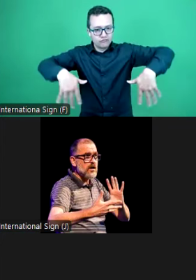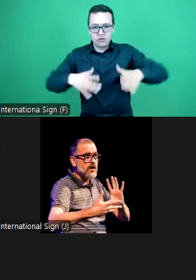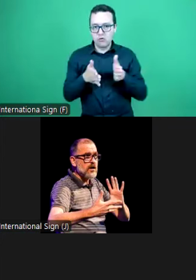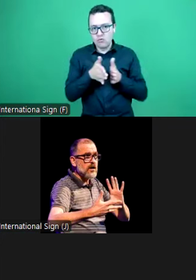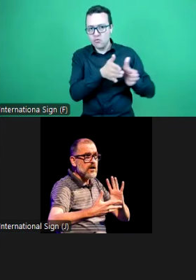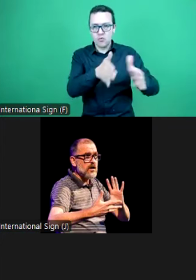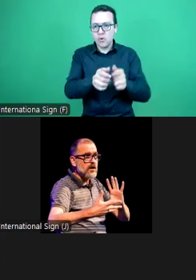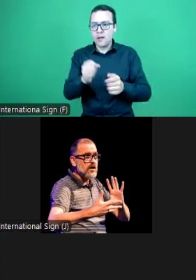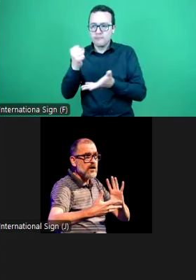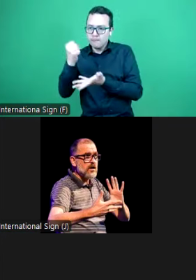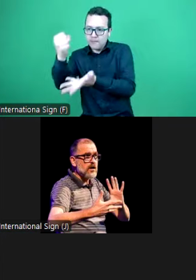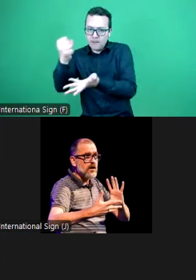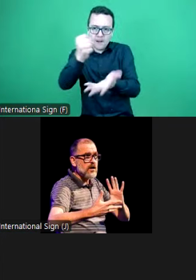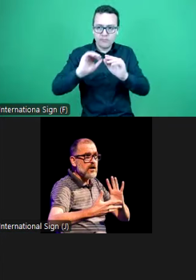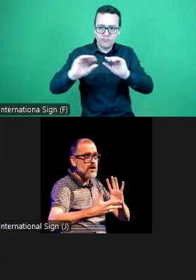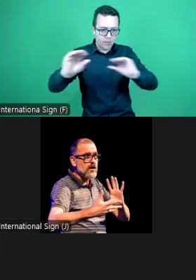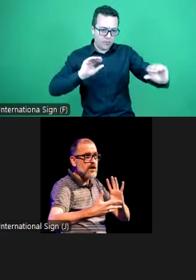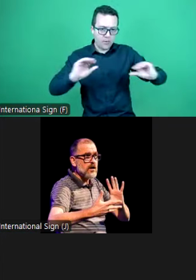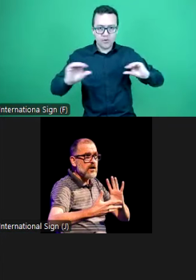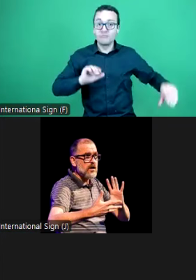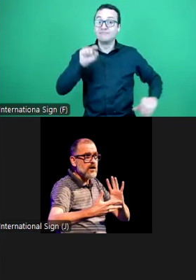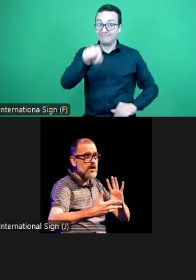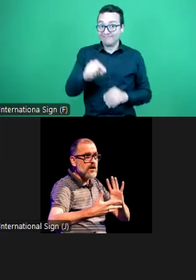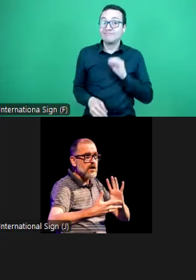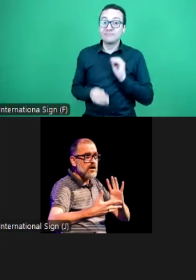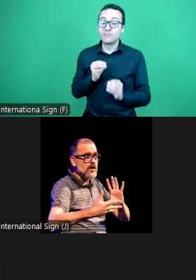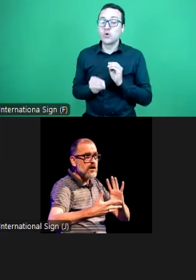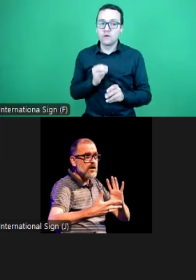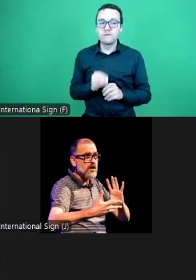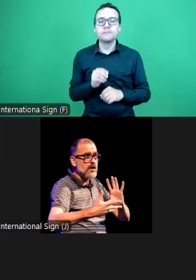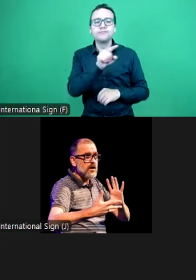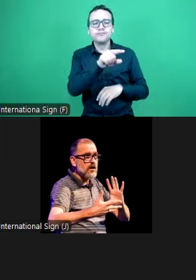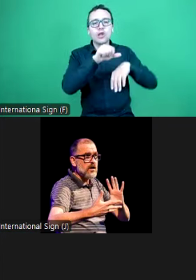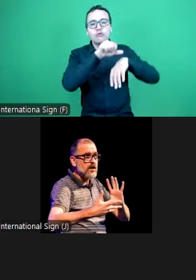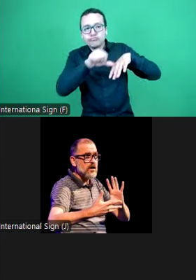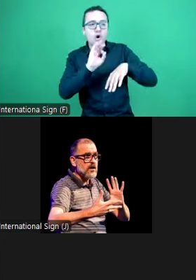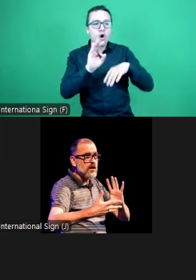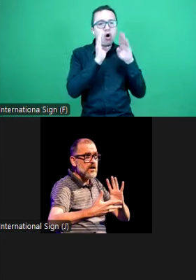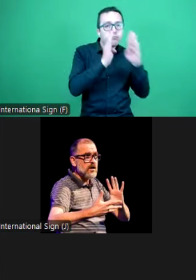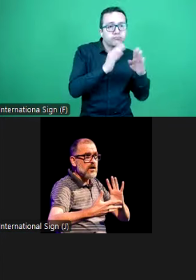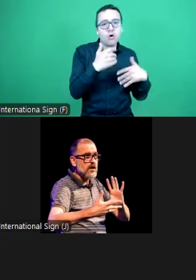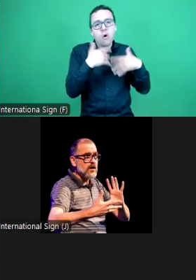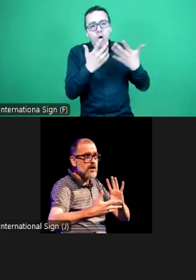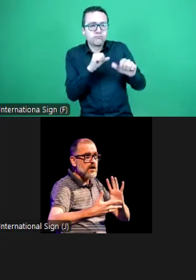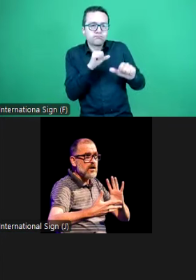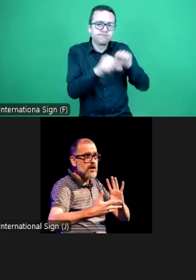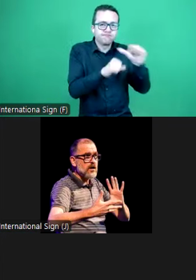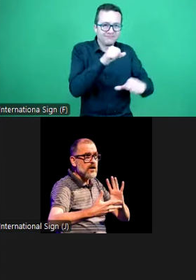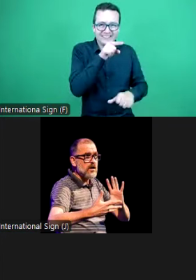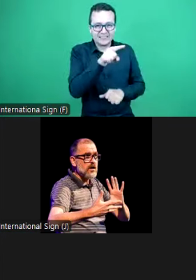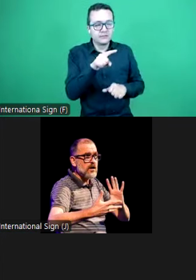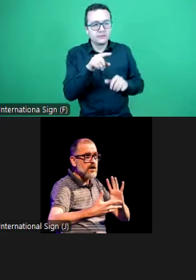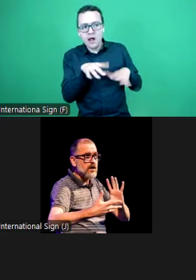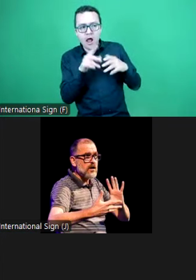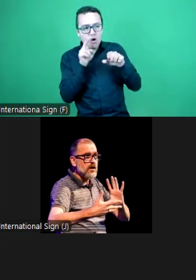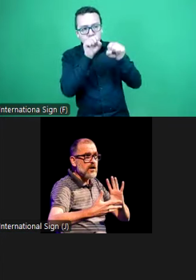por procedimento, em sua grande maioria, que é o fee-for-service, e para poder induzir esse cuidado mais integral do paciente, a gente criou